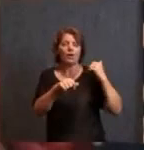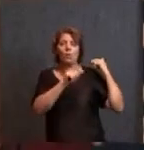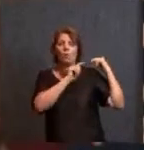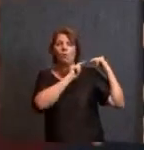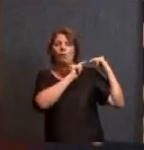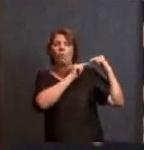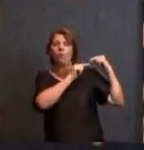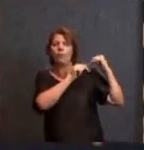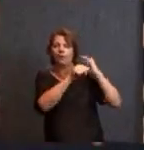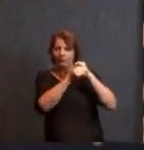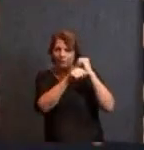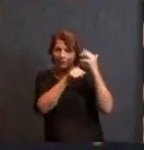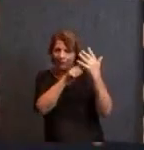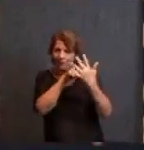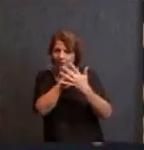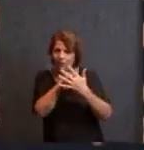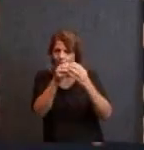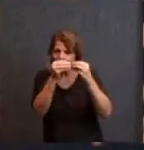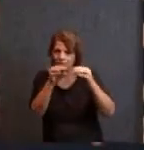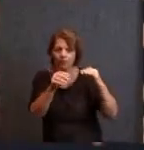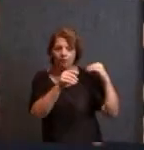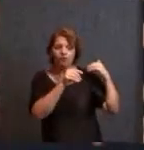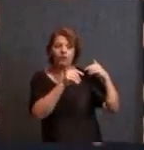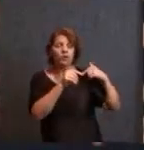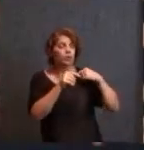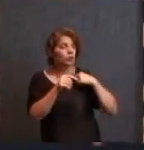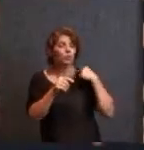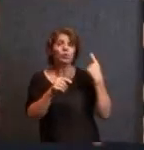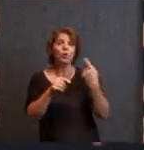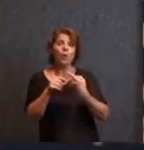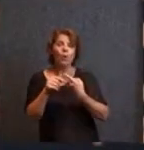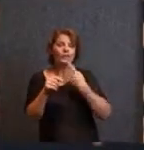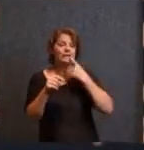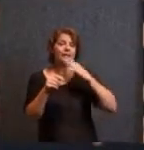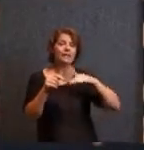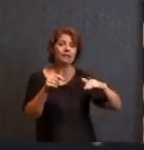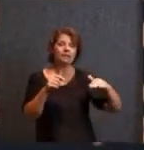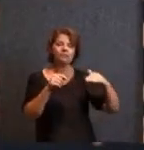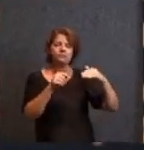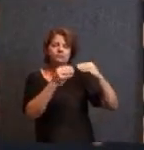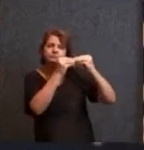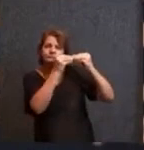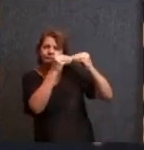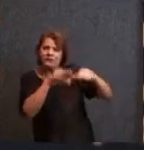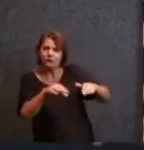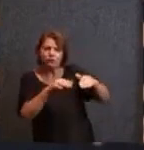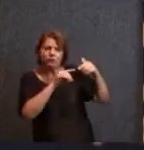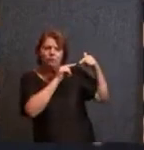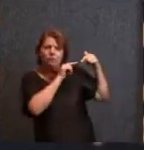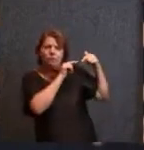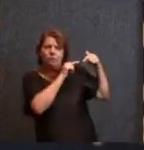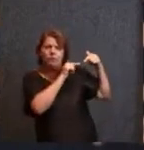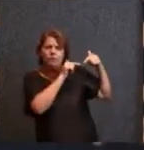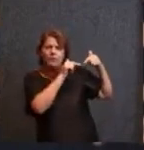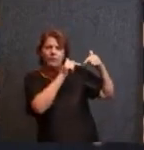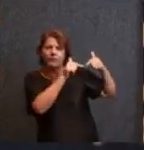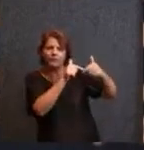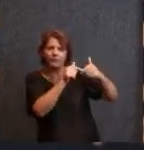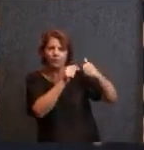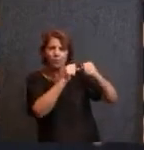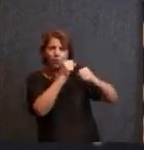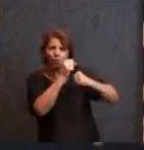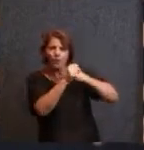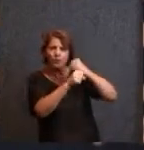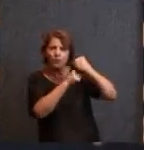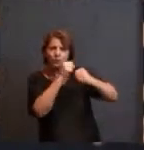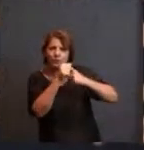gente acabou perdendo. Eu estou falando da gente porque crianças que estão nesse momento em formação vão precisar muito de que a gente aja